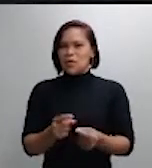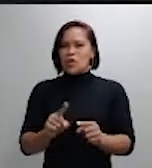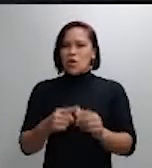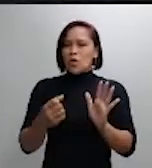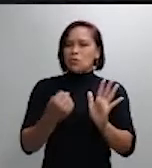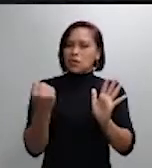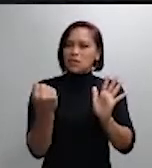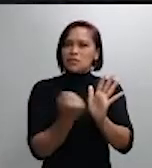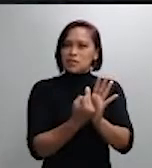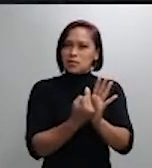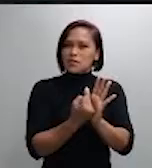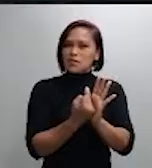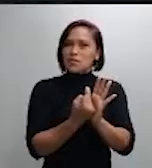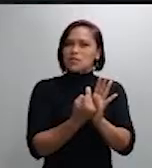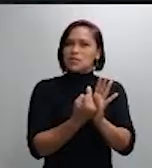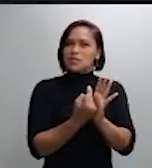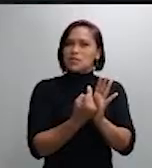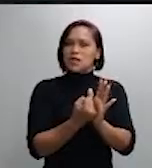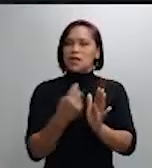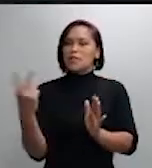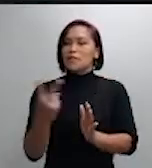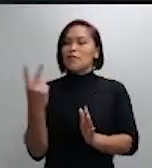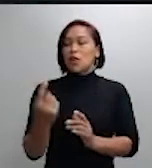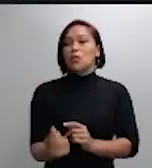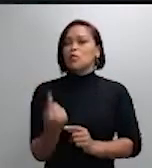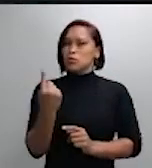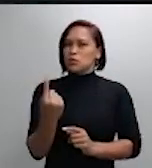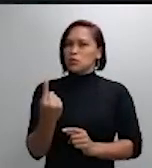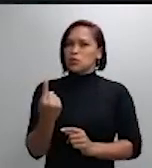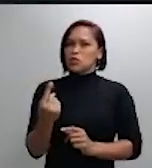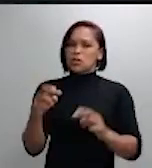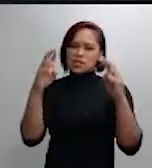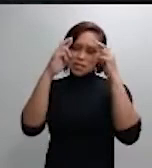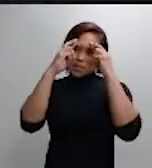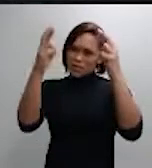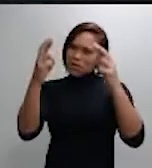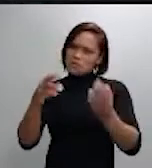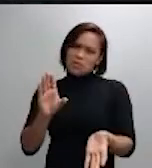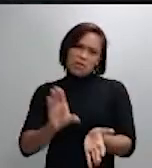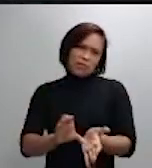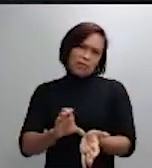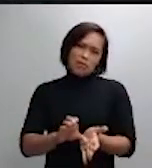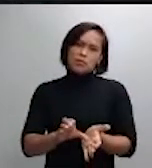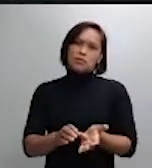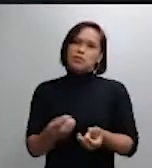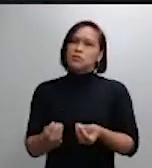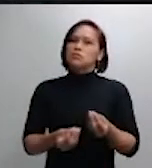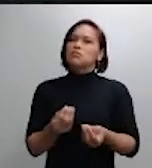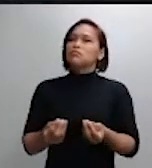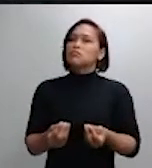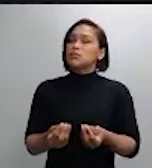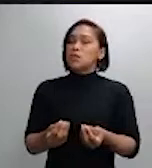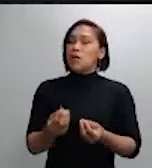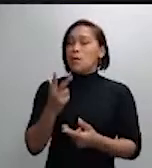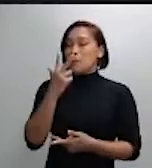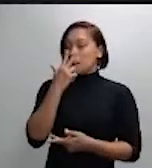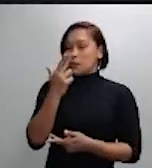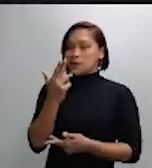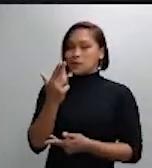em parcela fixa, sem respeitar o patamar do Código de Processo Civil? Então, me parece que o